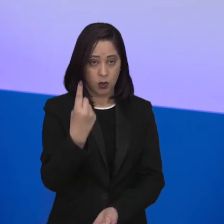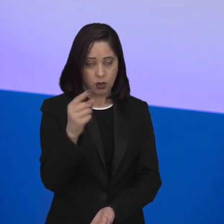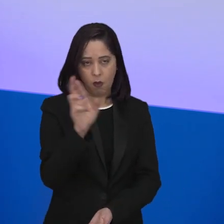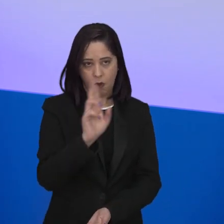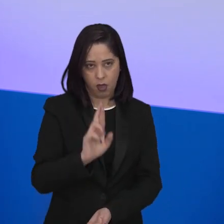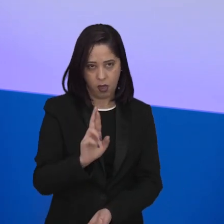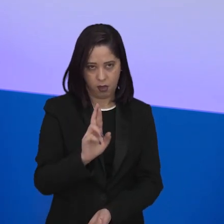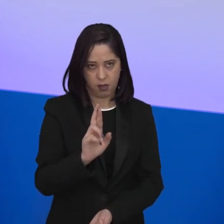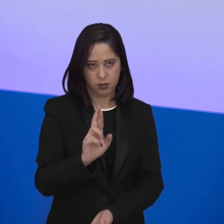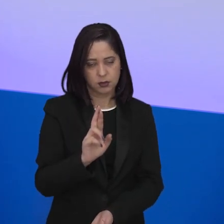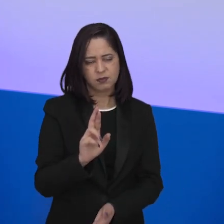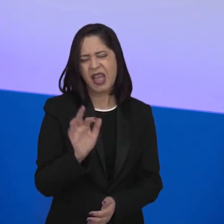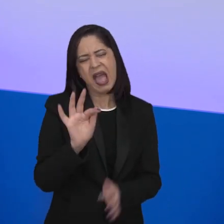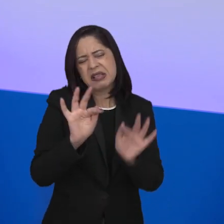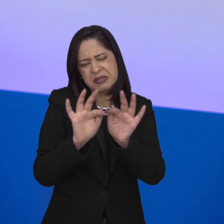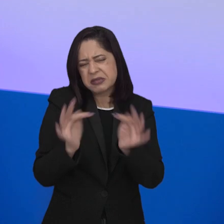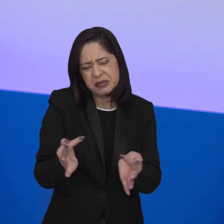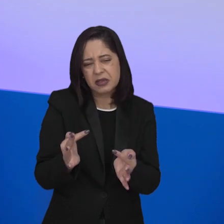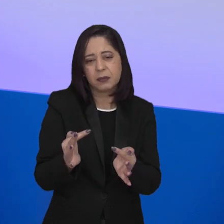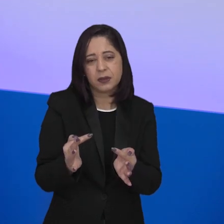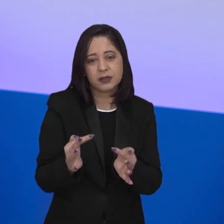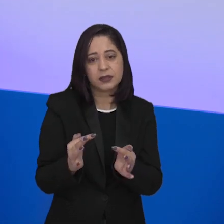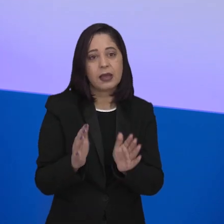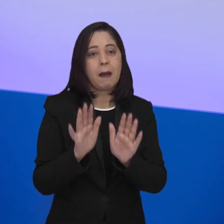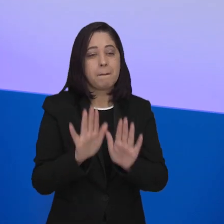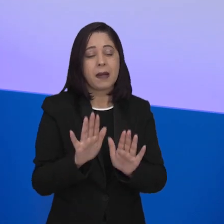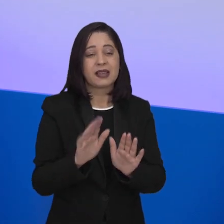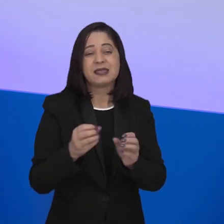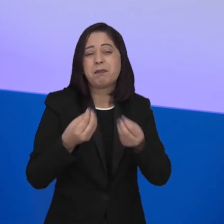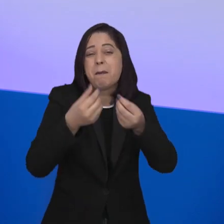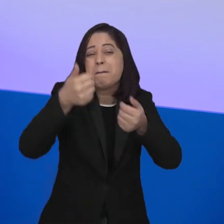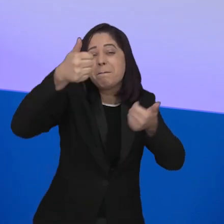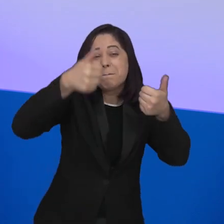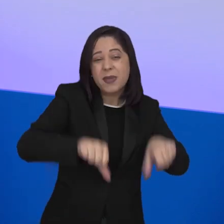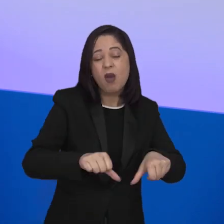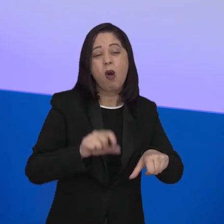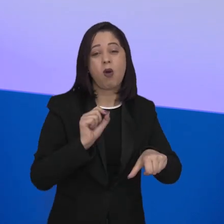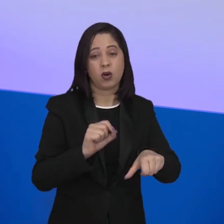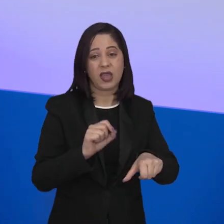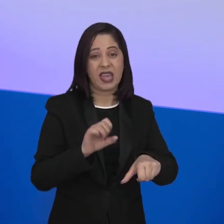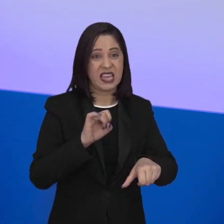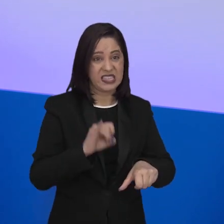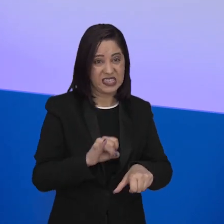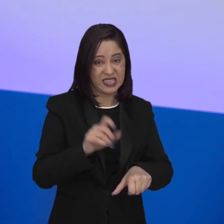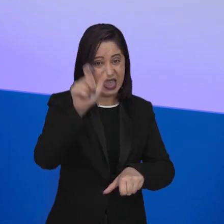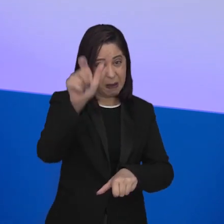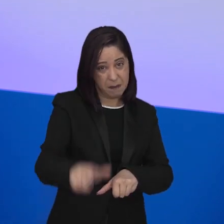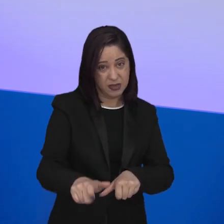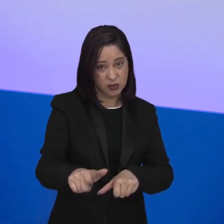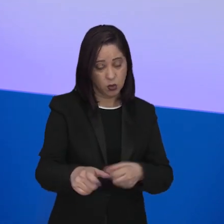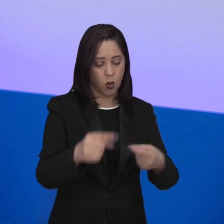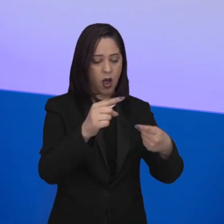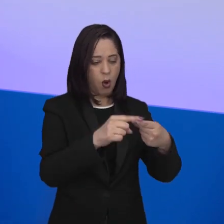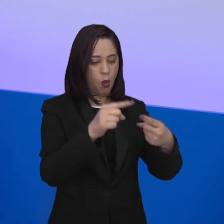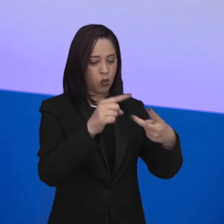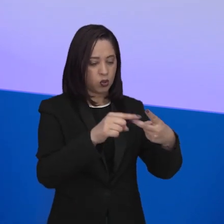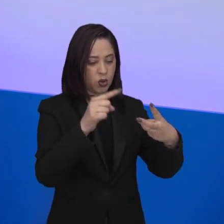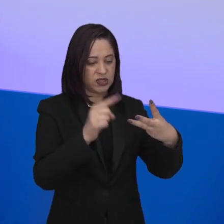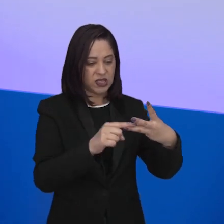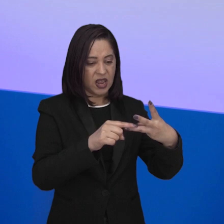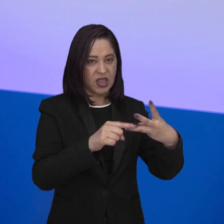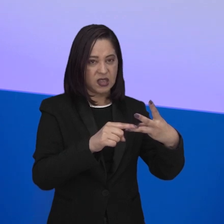É um valor simbólico, porém educativo, né? Mas a maior penalidade, porém, é quem deixa de votar em